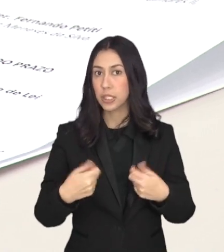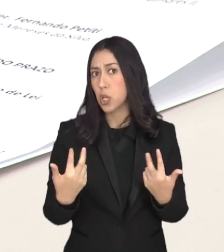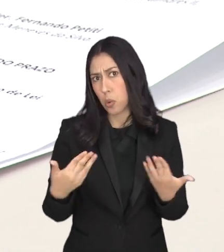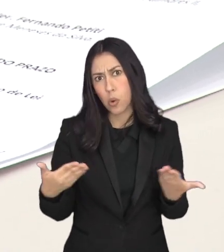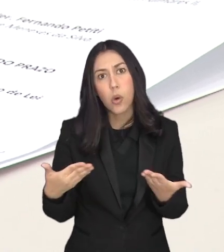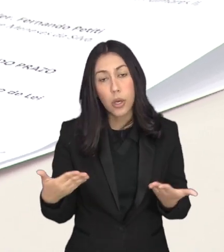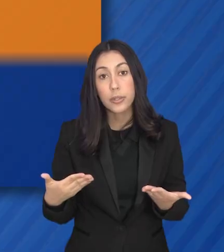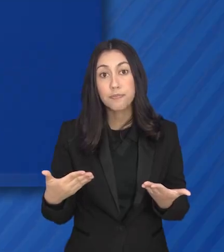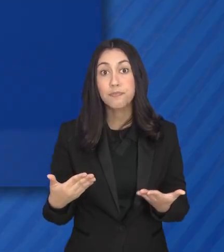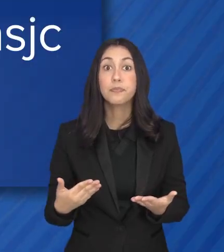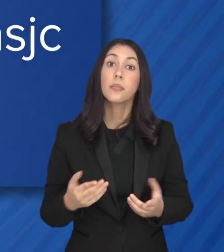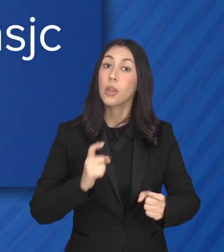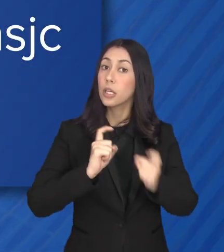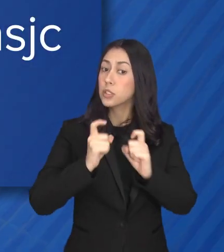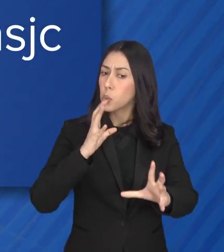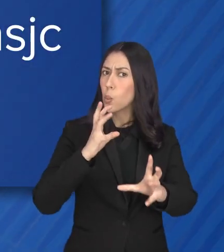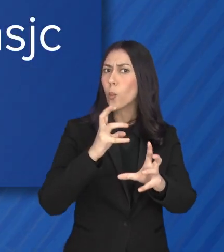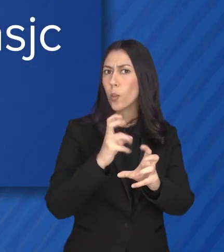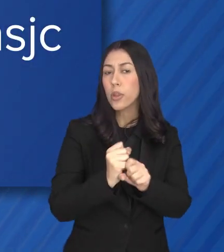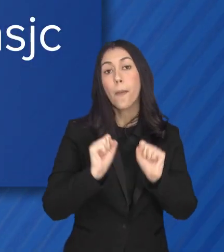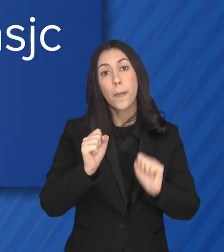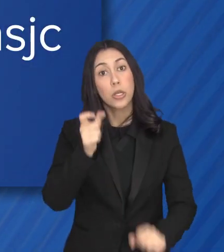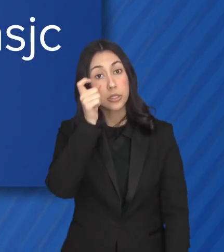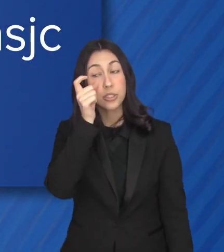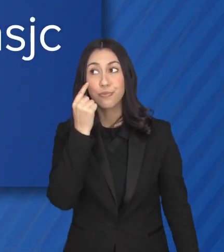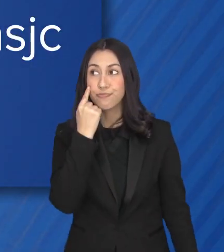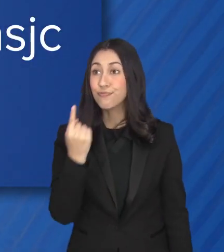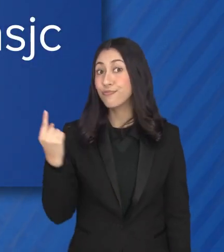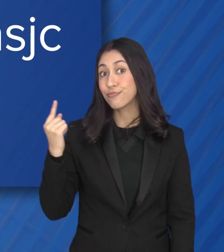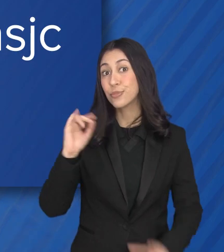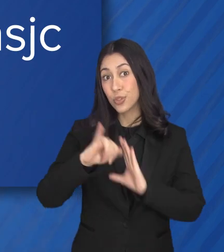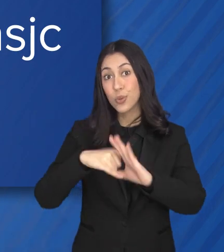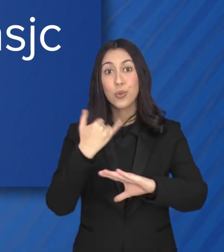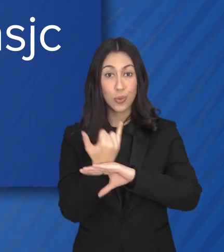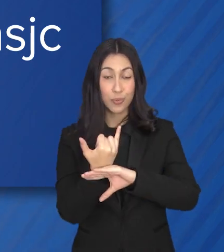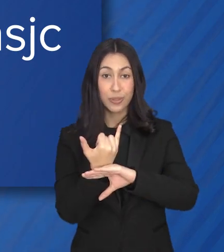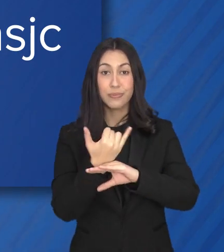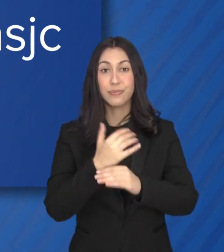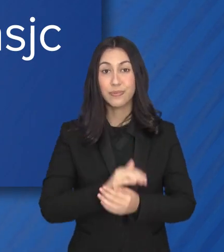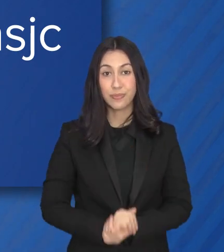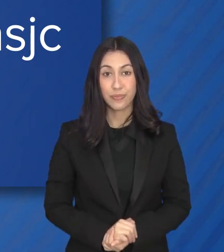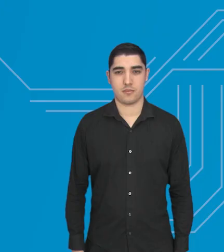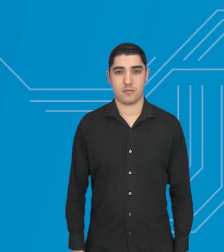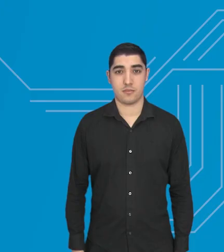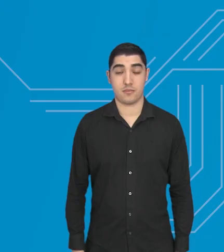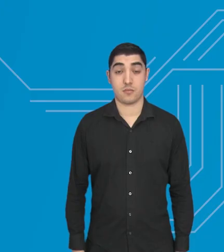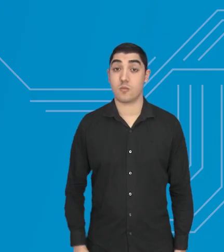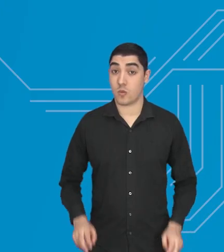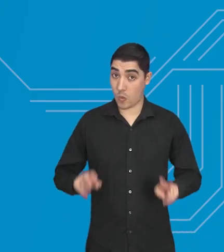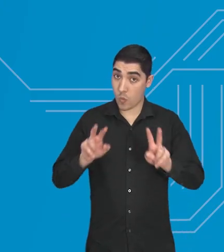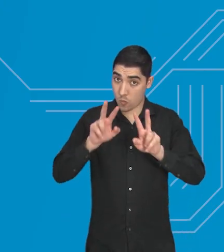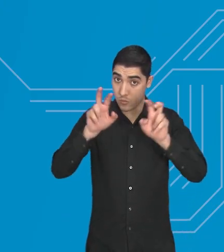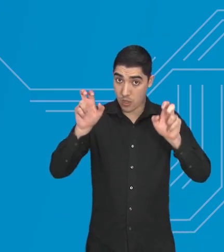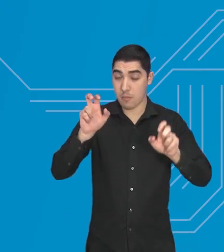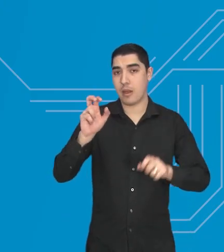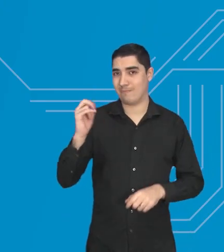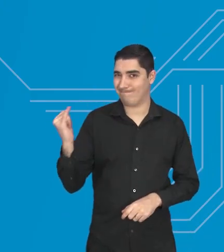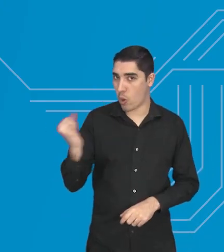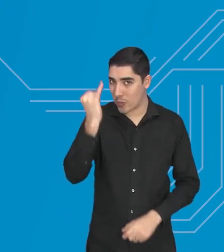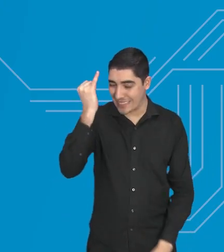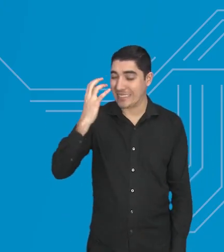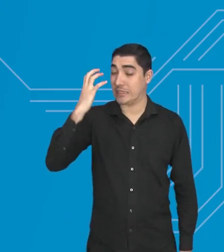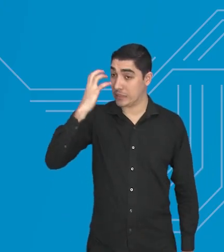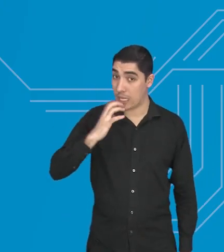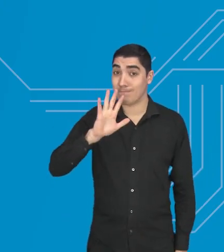ocorre atualmente. A sessão na íntegra você confere no nosso canal do YouTube. E um assunto muito sério